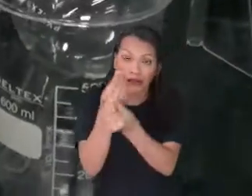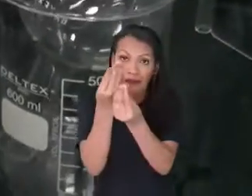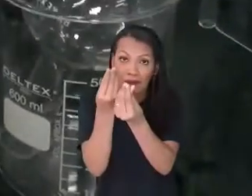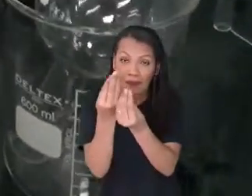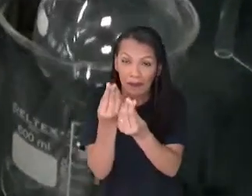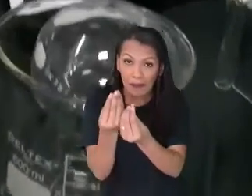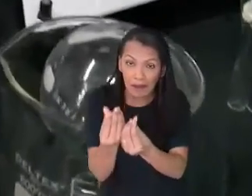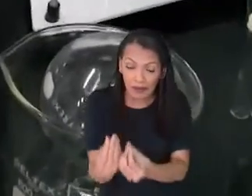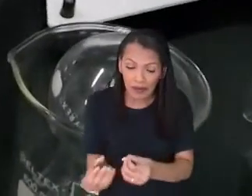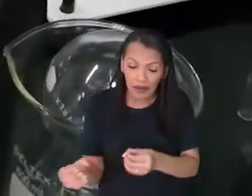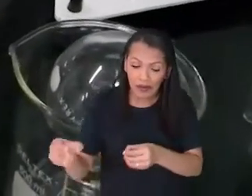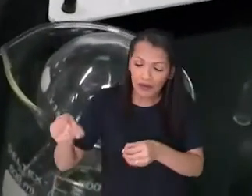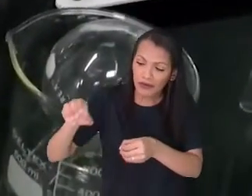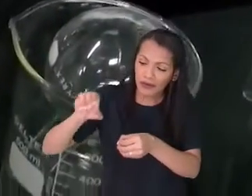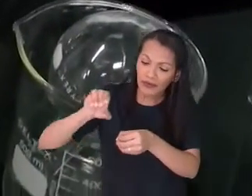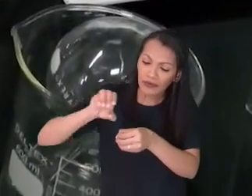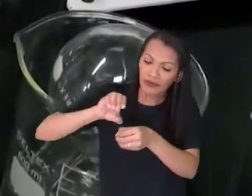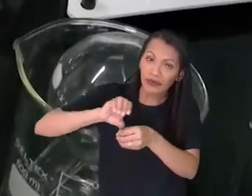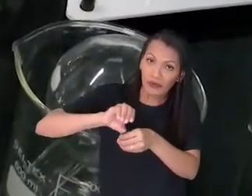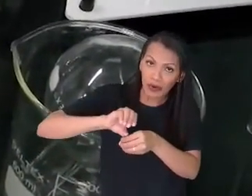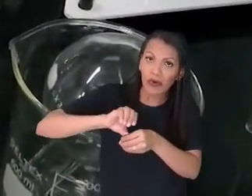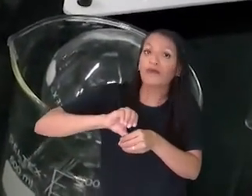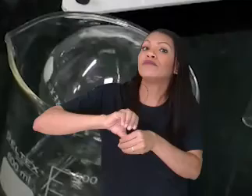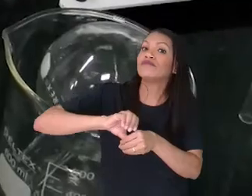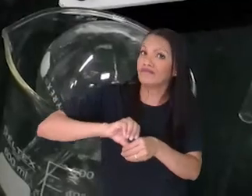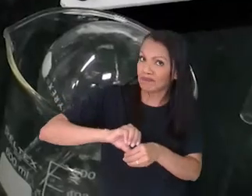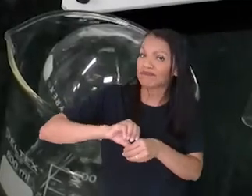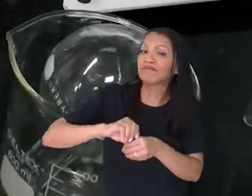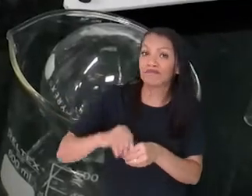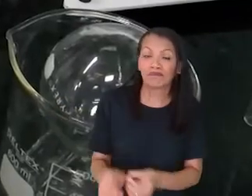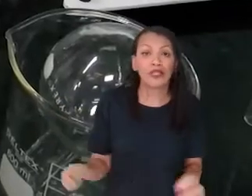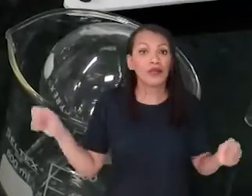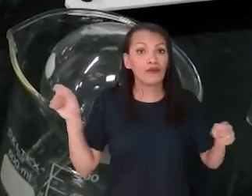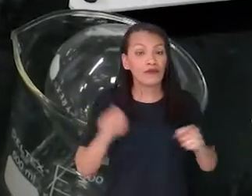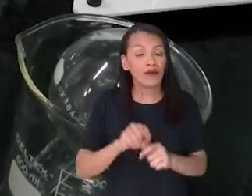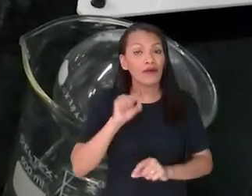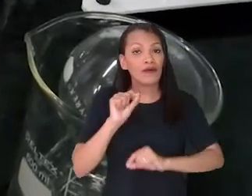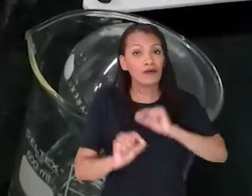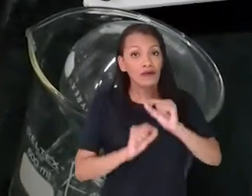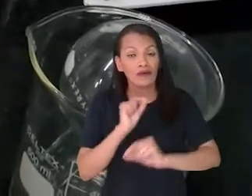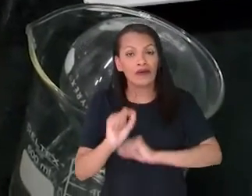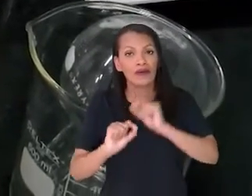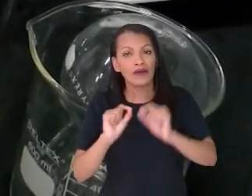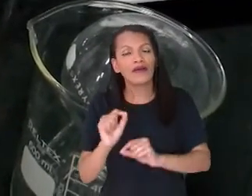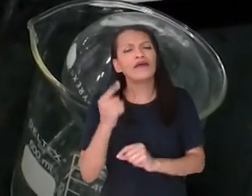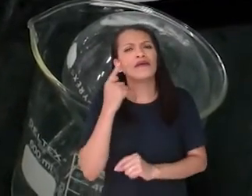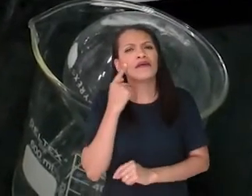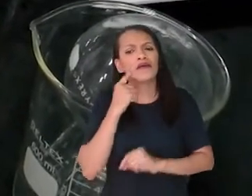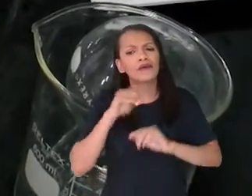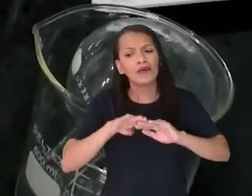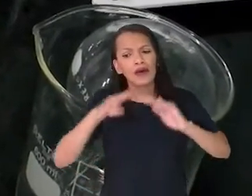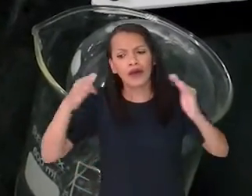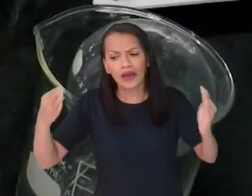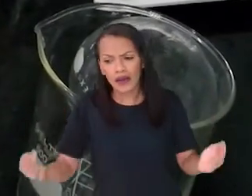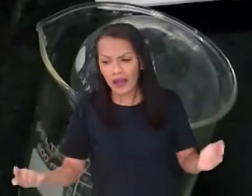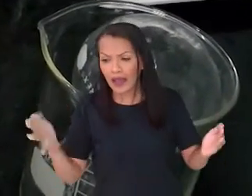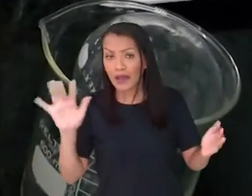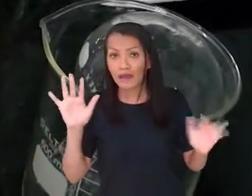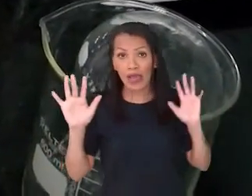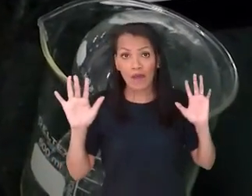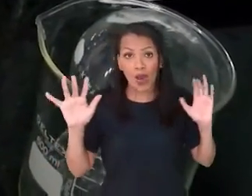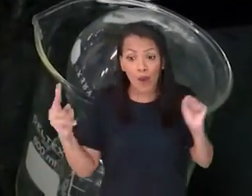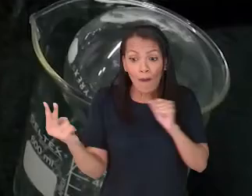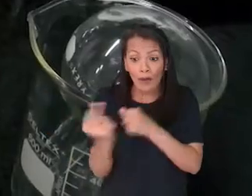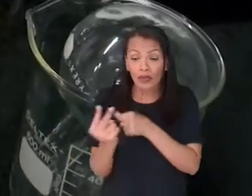escorra por esse bastão. Isso vai fazer com que na minha bancada e a minha mão fique protegida